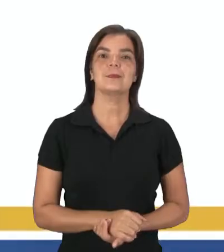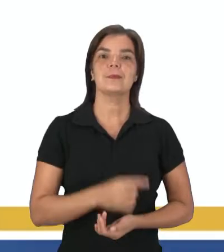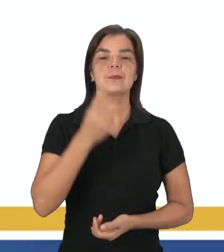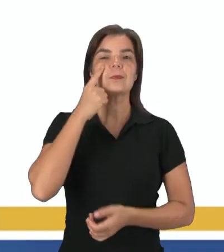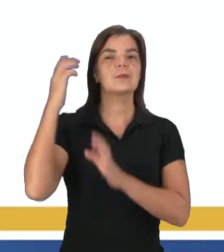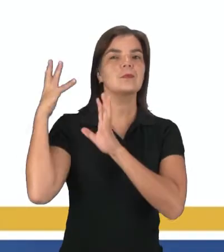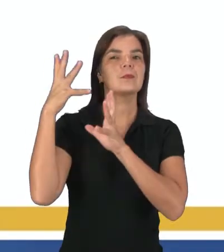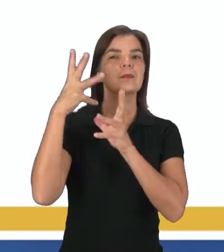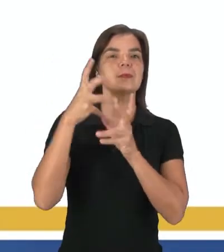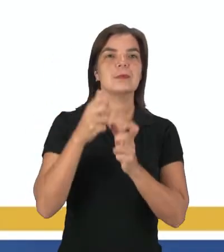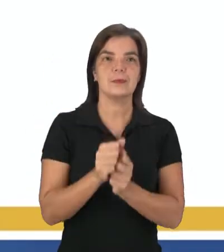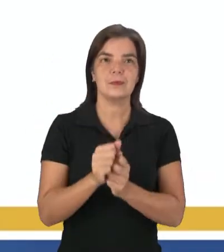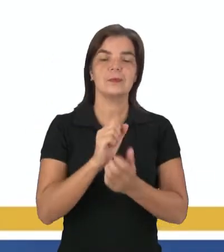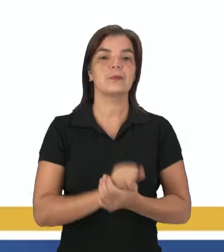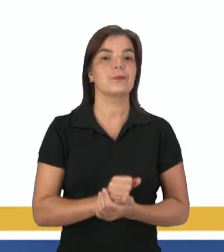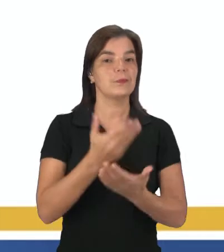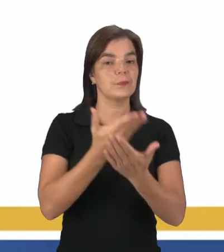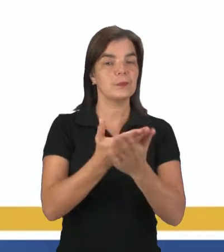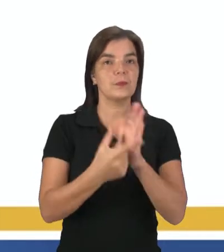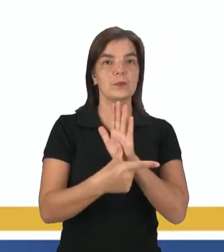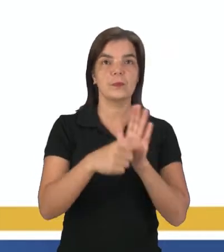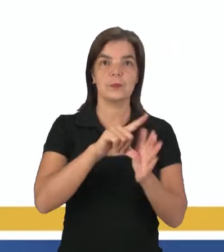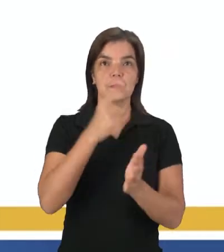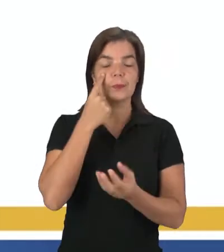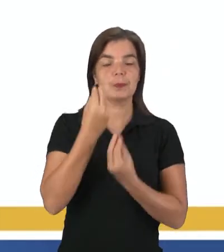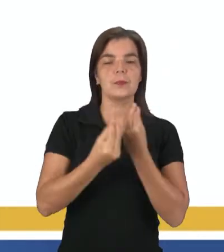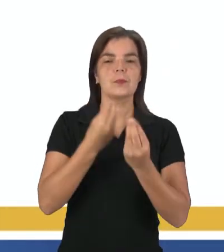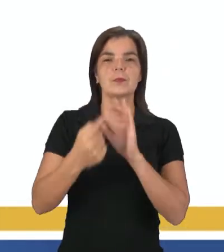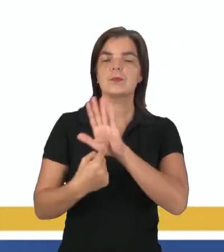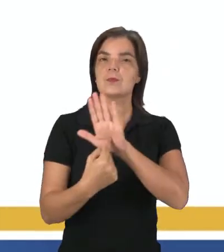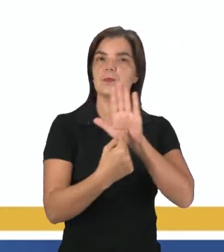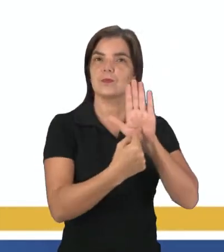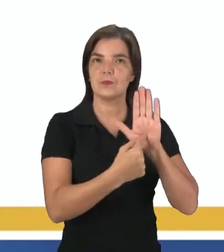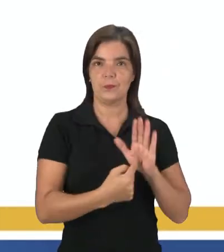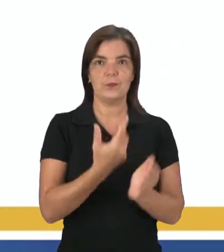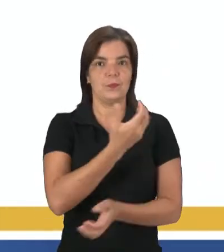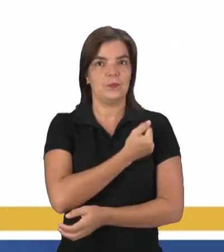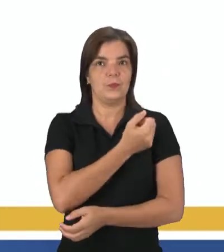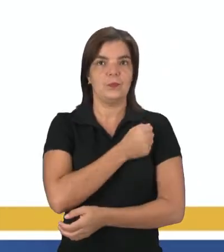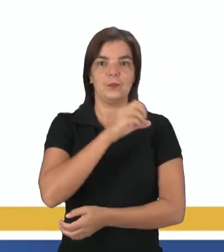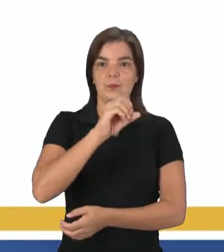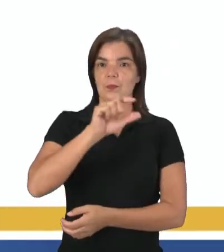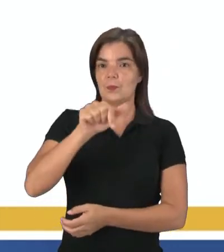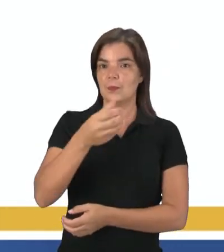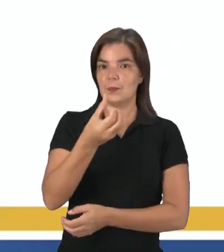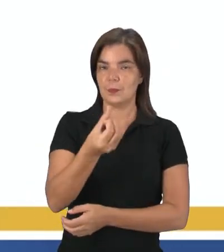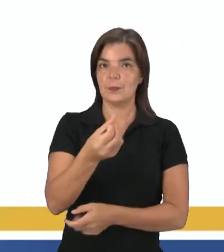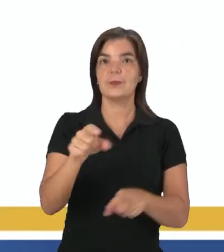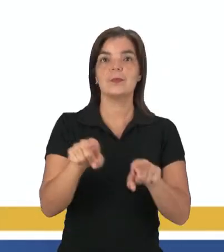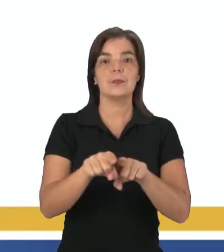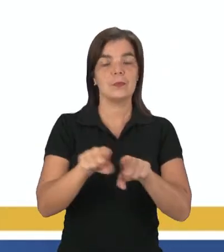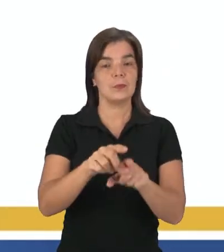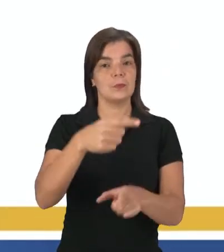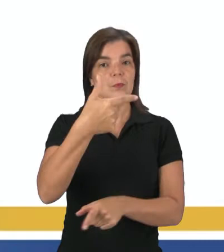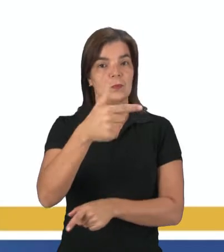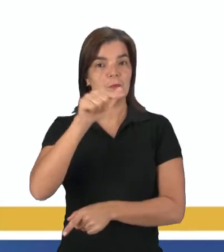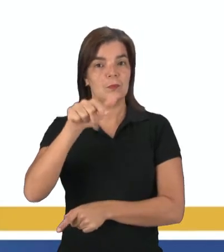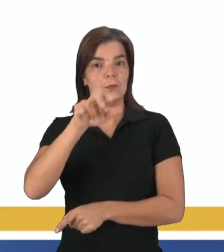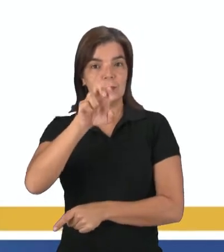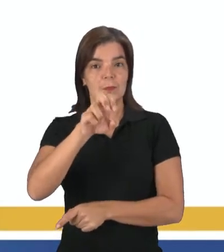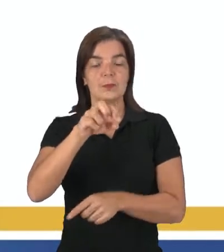Vamos relembrar. Bom, na aula anterior nós vimos como representar os números 0,6 e 12,5 numa reta